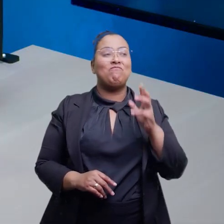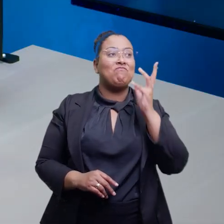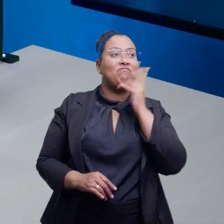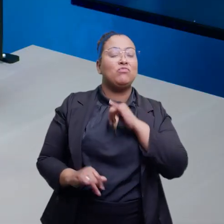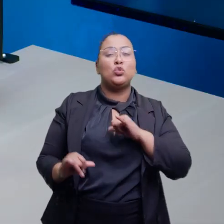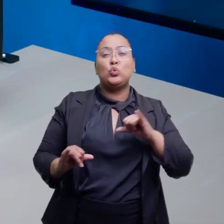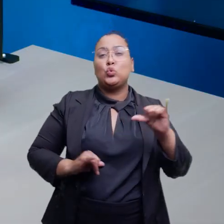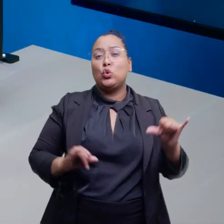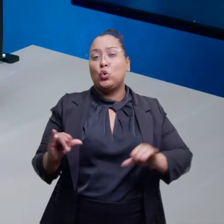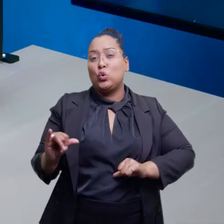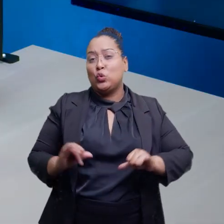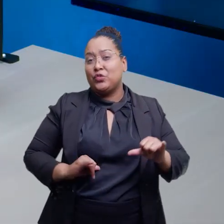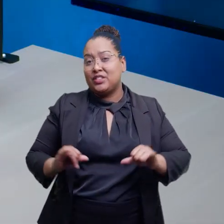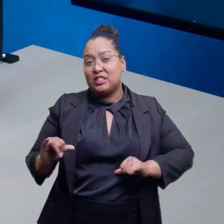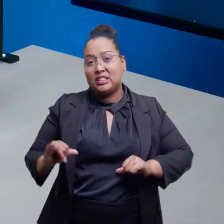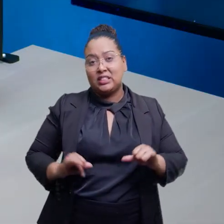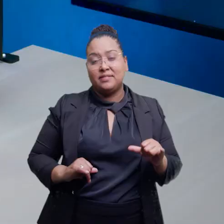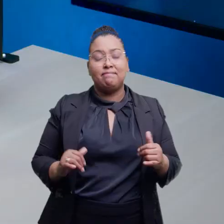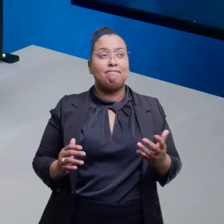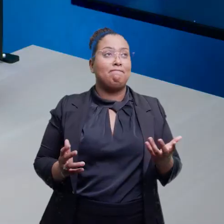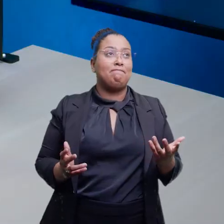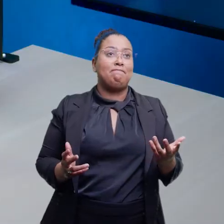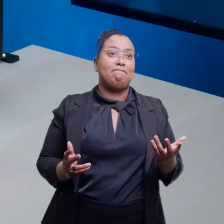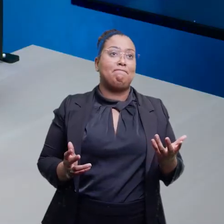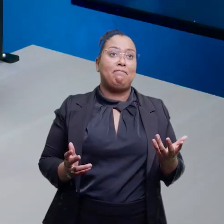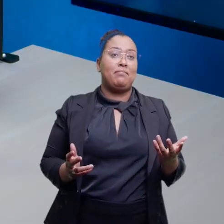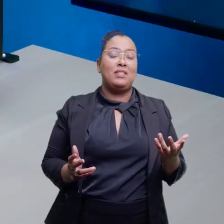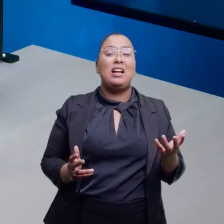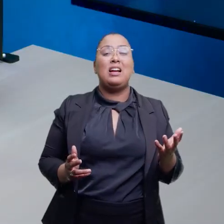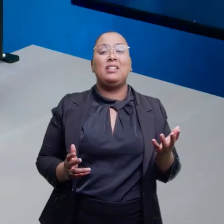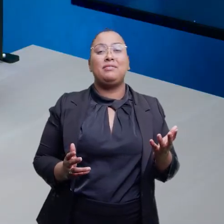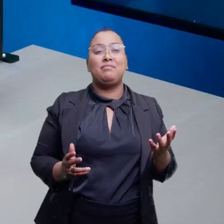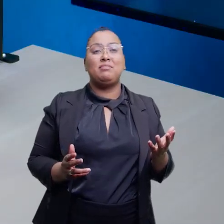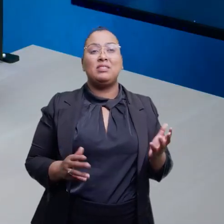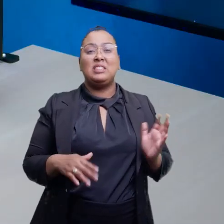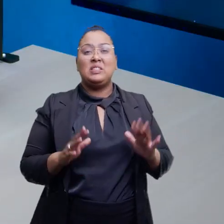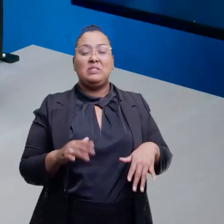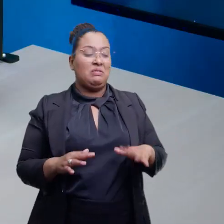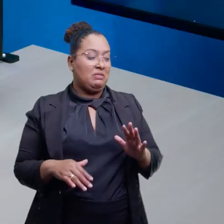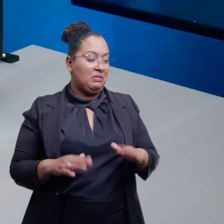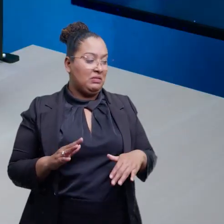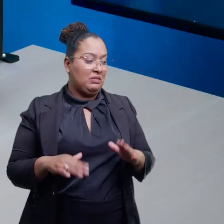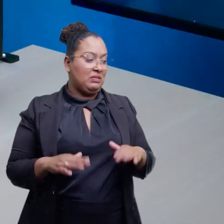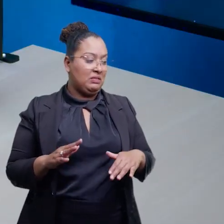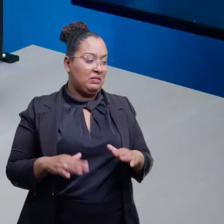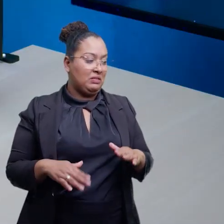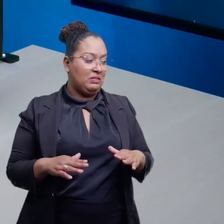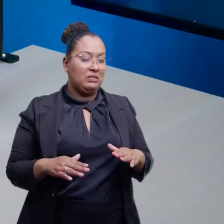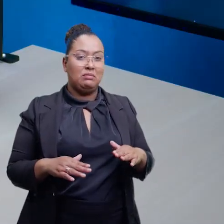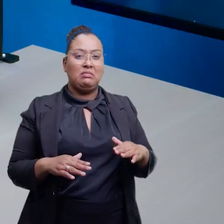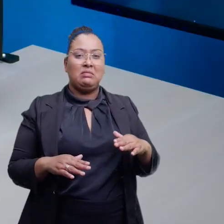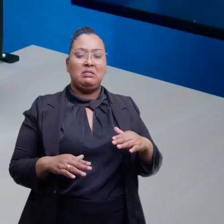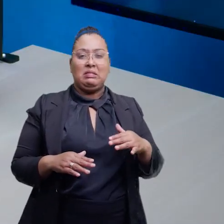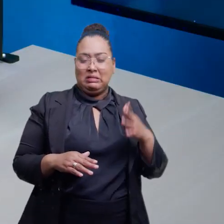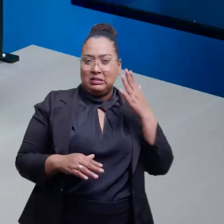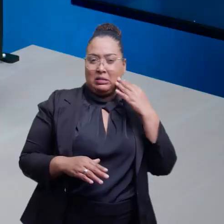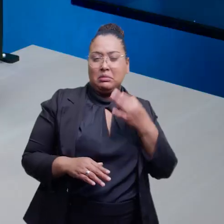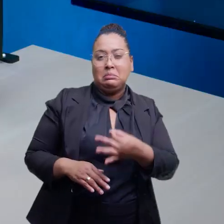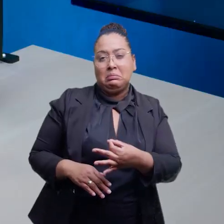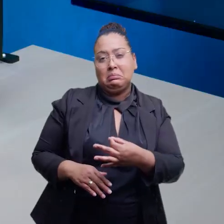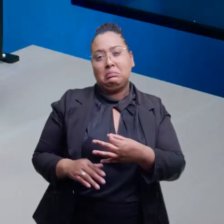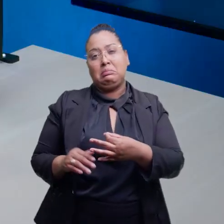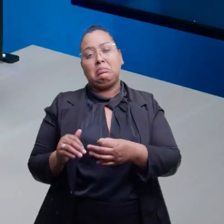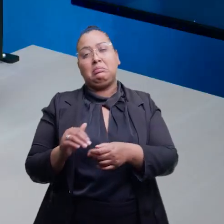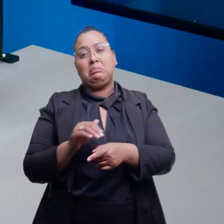realmente com... tem crianças que a gente tem até bicho, né, sabe, nas partes íntimas,